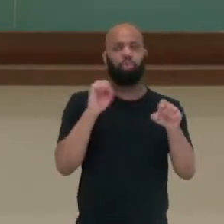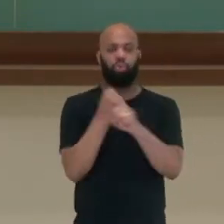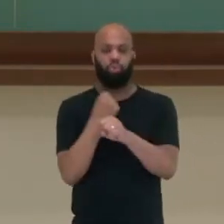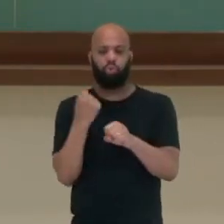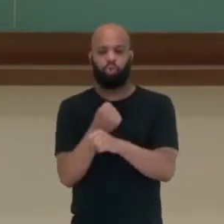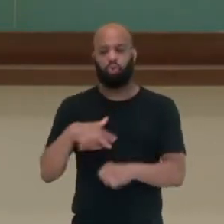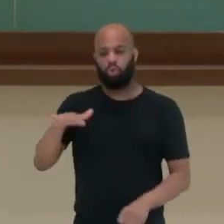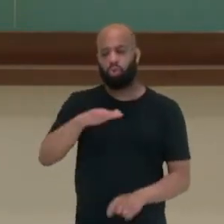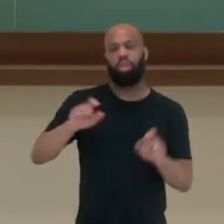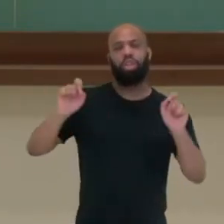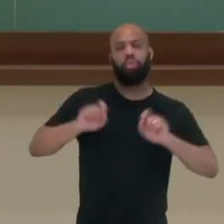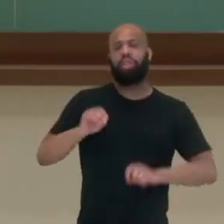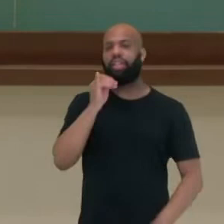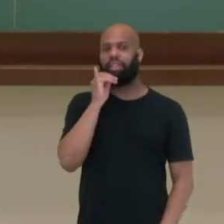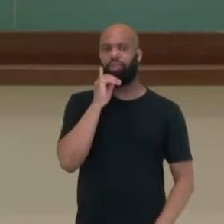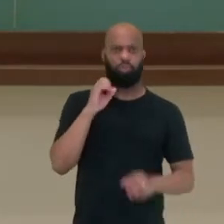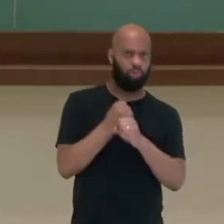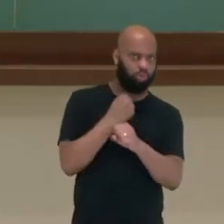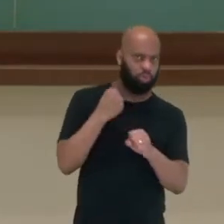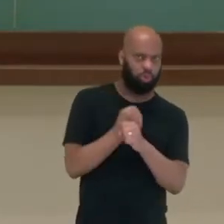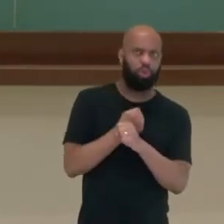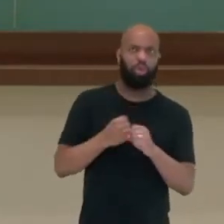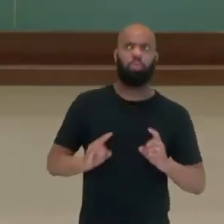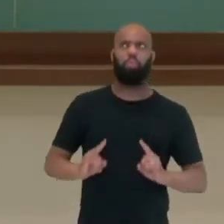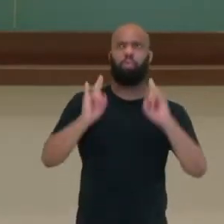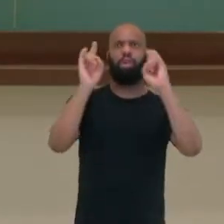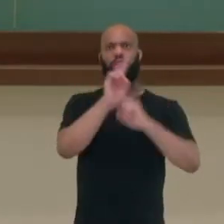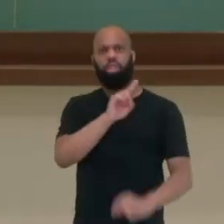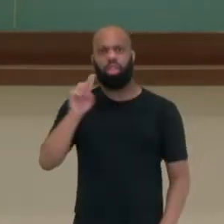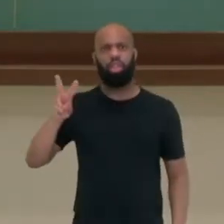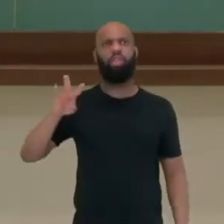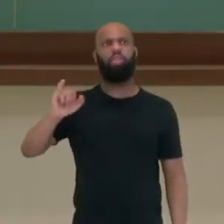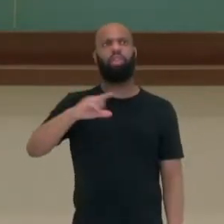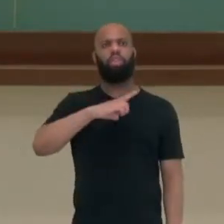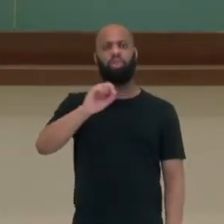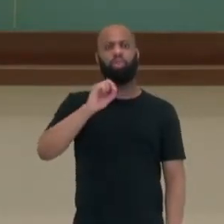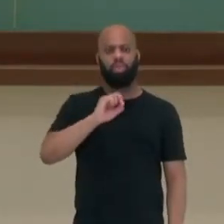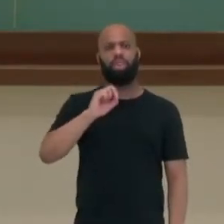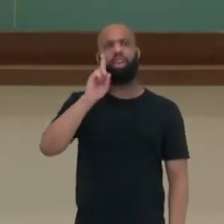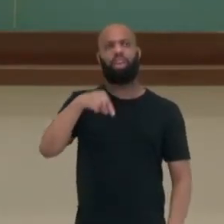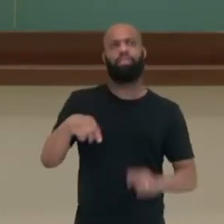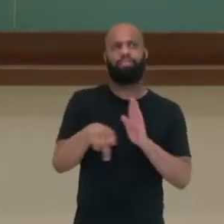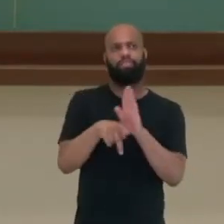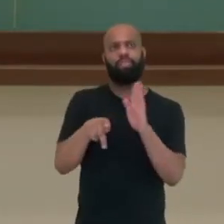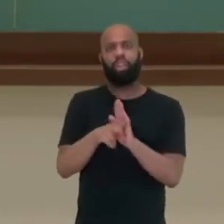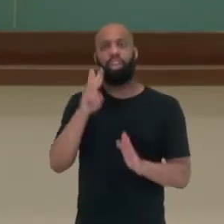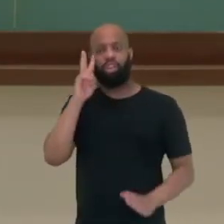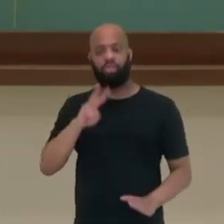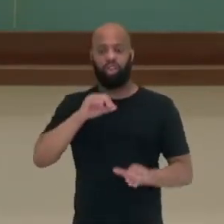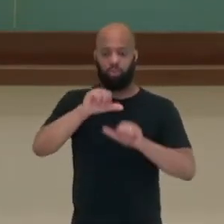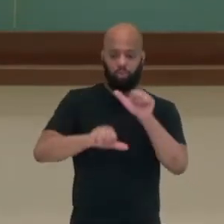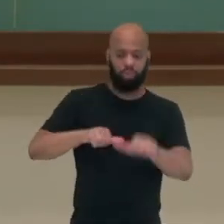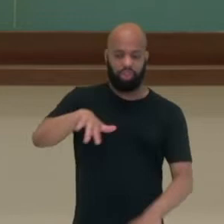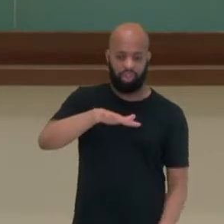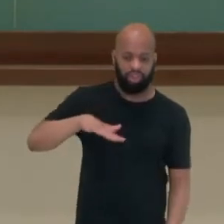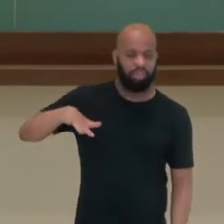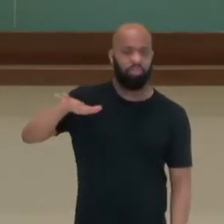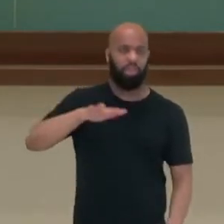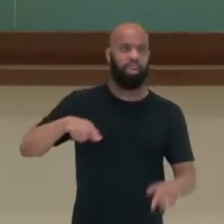ali eu posso, ao invés de construir um prédio, eu posso trazer ali um entretenimento, transformar aquele espaço